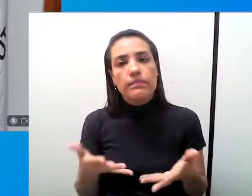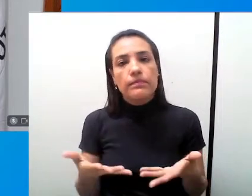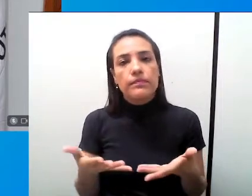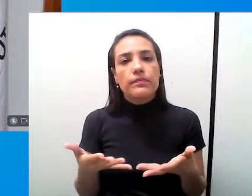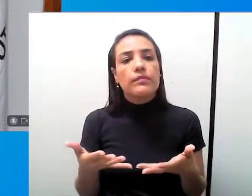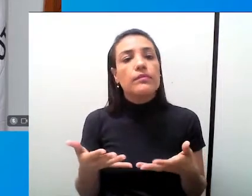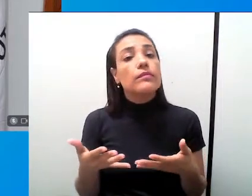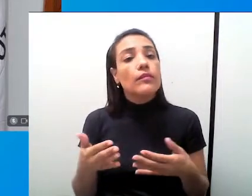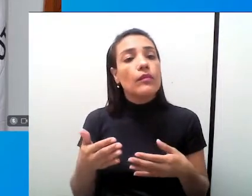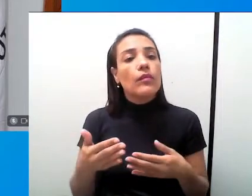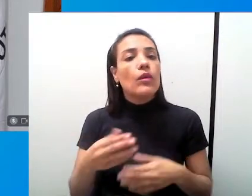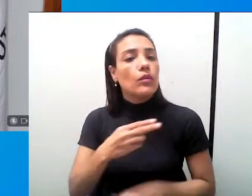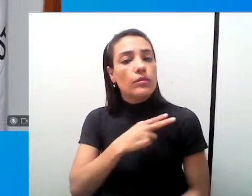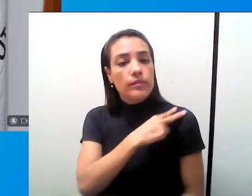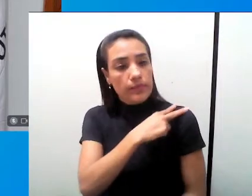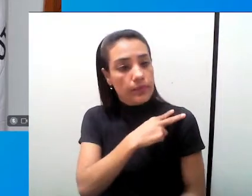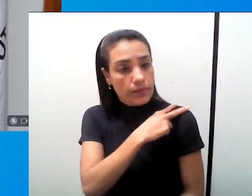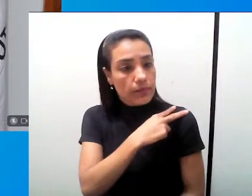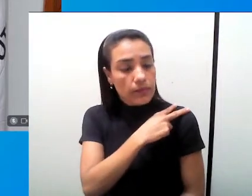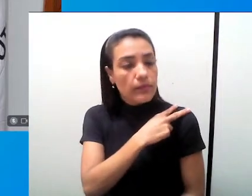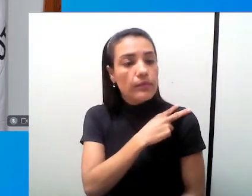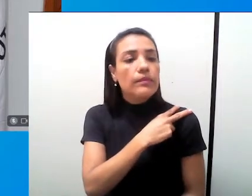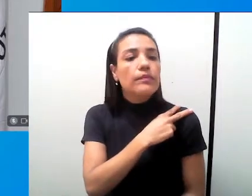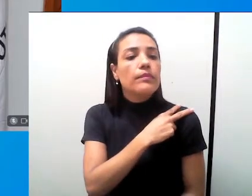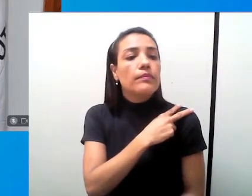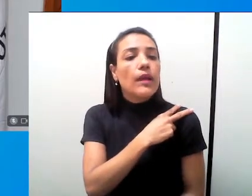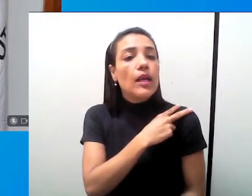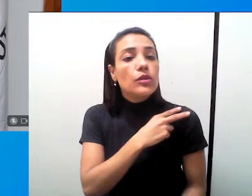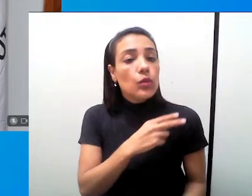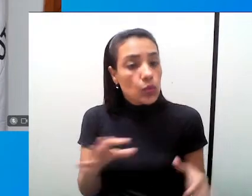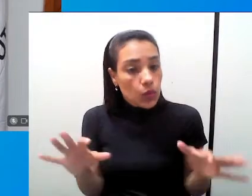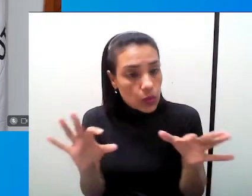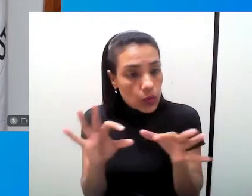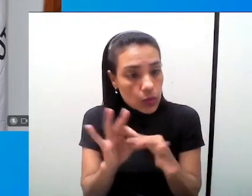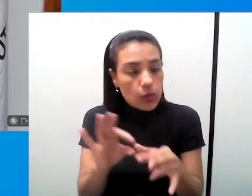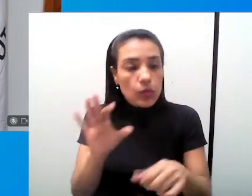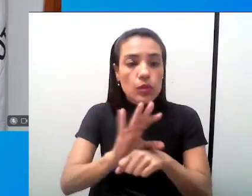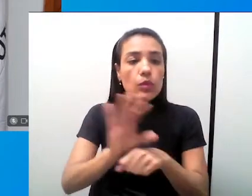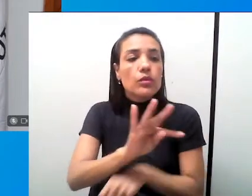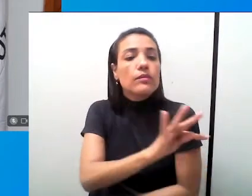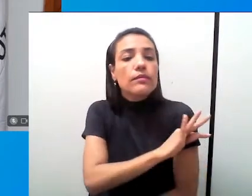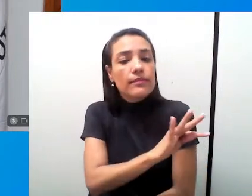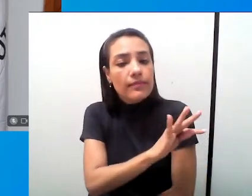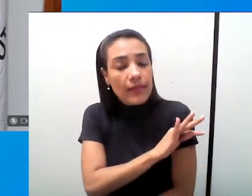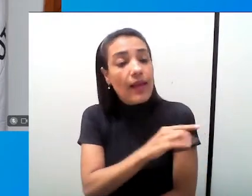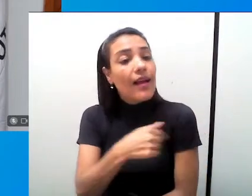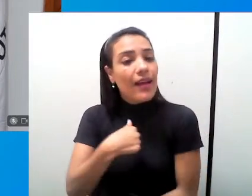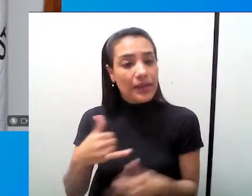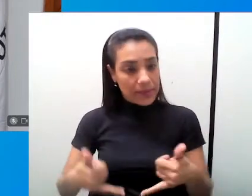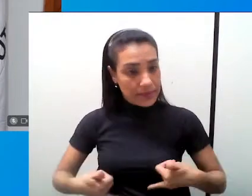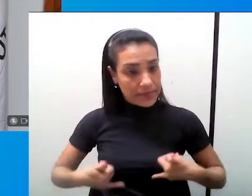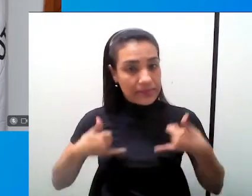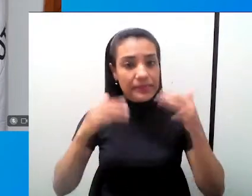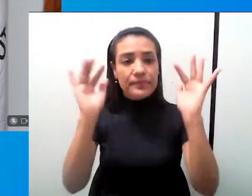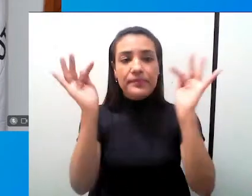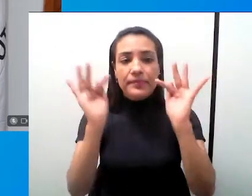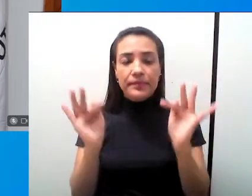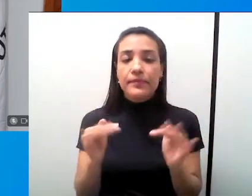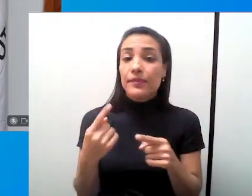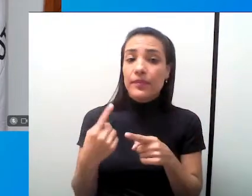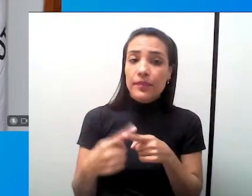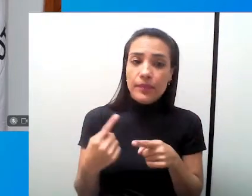integrado, né, ensino médio. No entanto, através dos institutos federais, aí eu fiquei muito orgulhosa, eles têm, né,